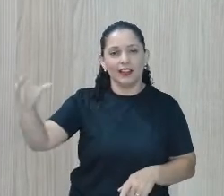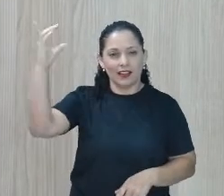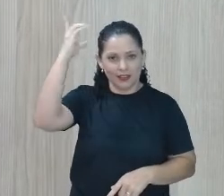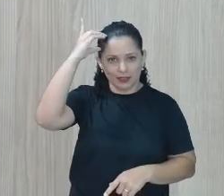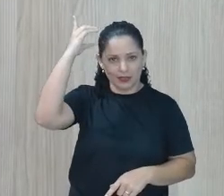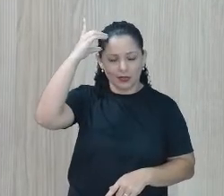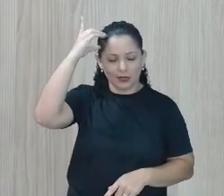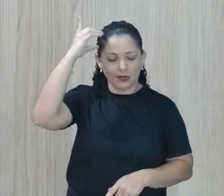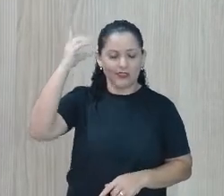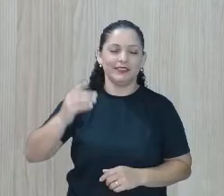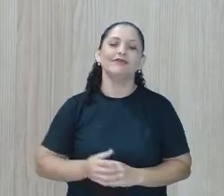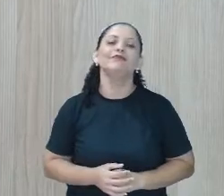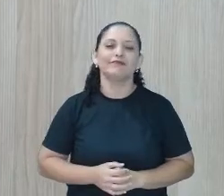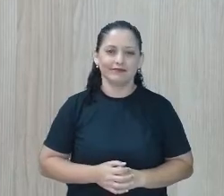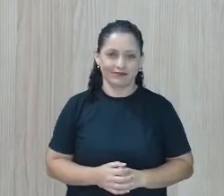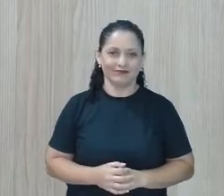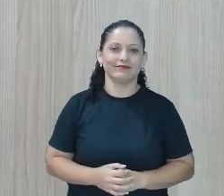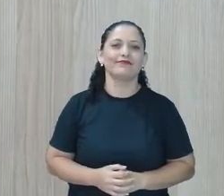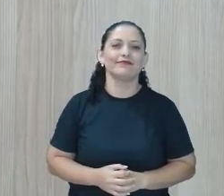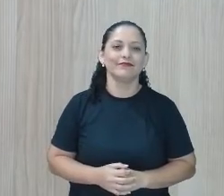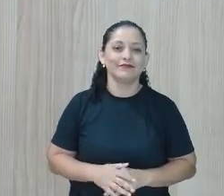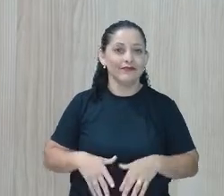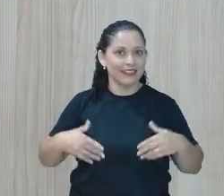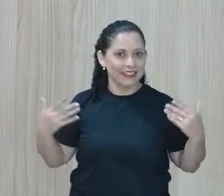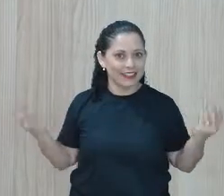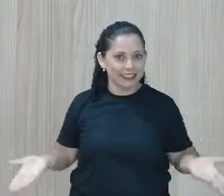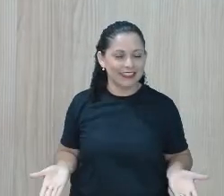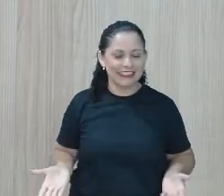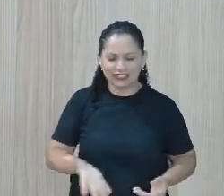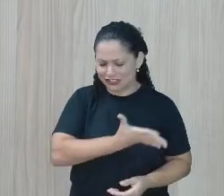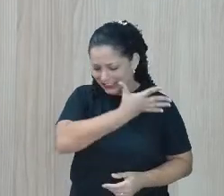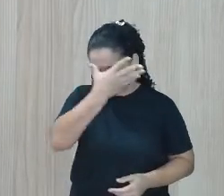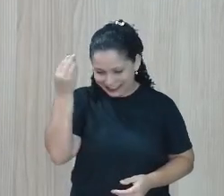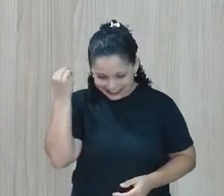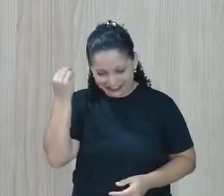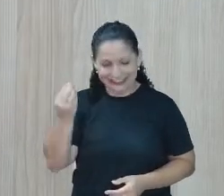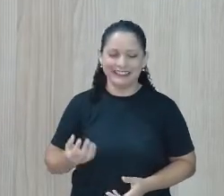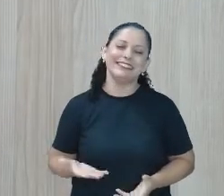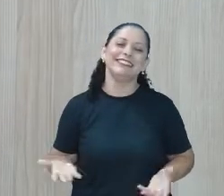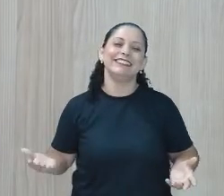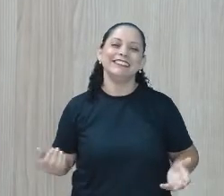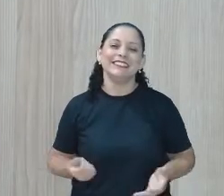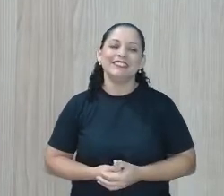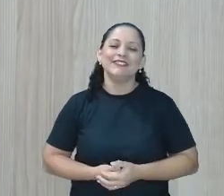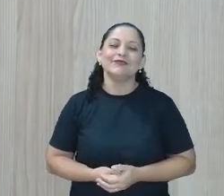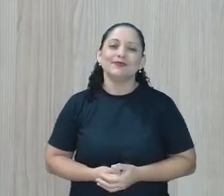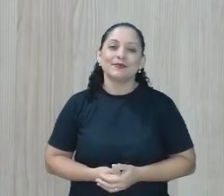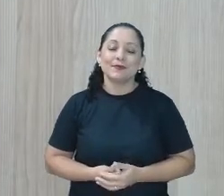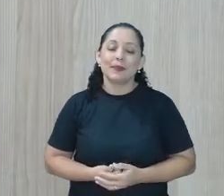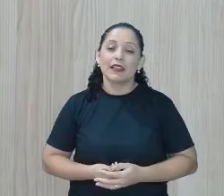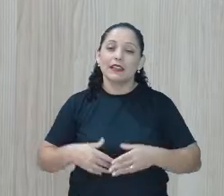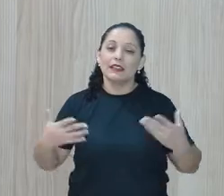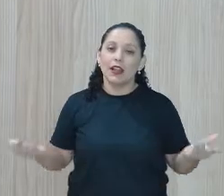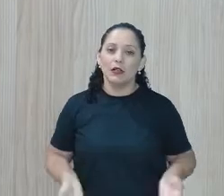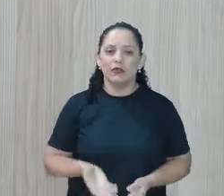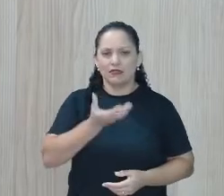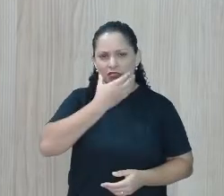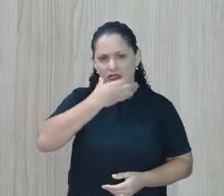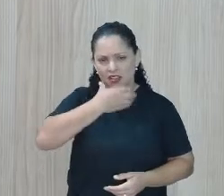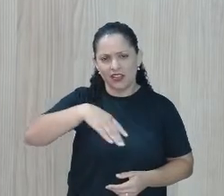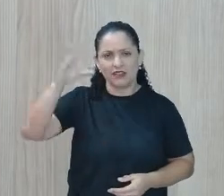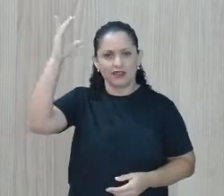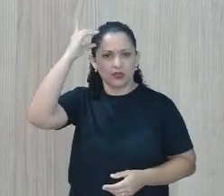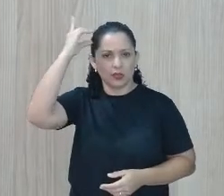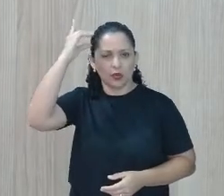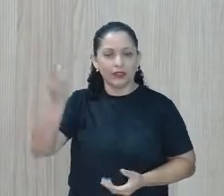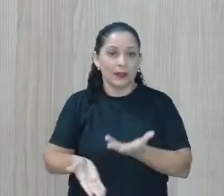outro? Androids. Isso, olha para aí, a professora esquecendo. Entendeu? iOS, Android, vamos